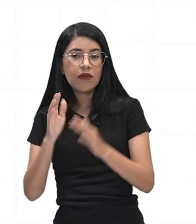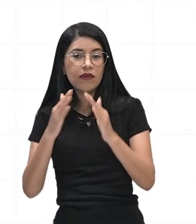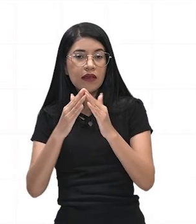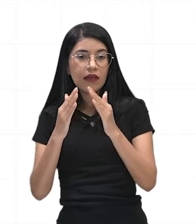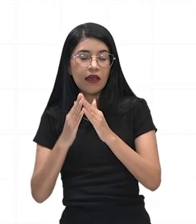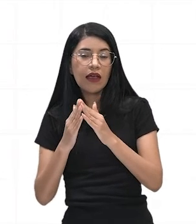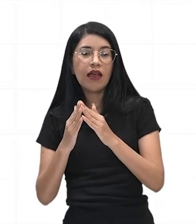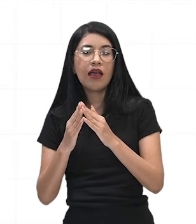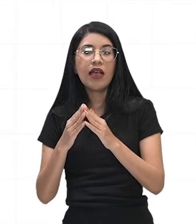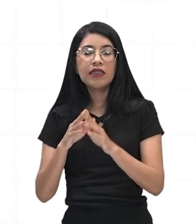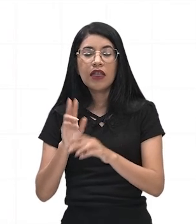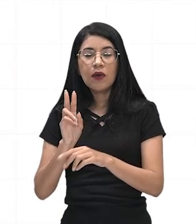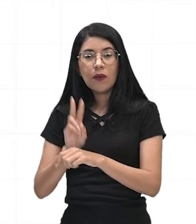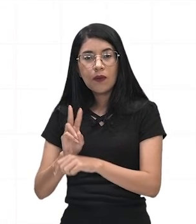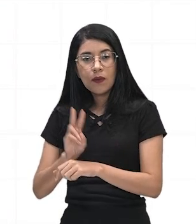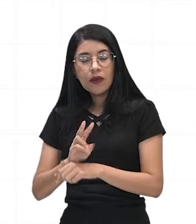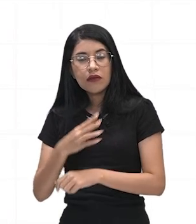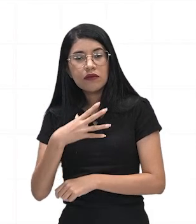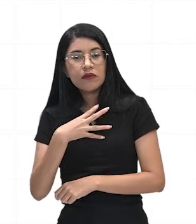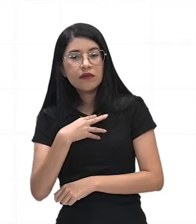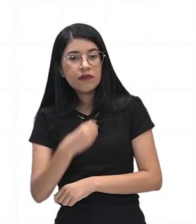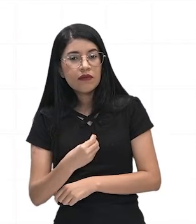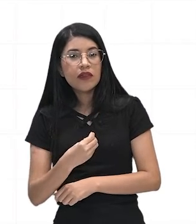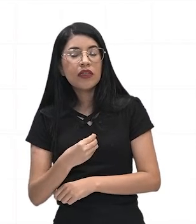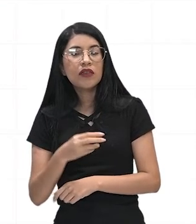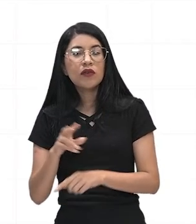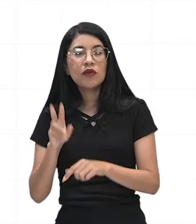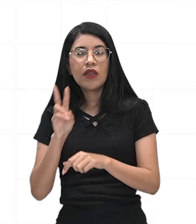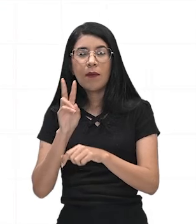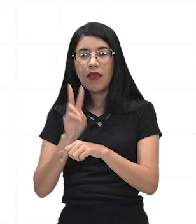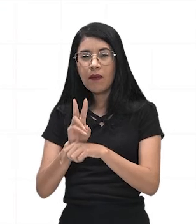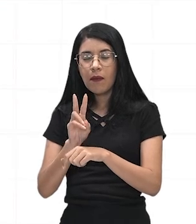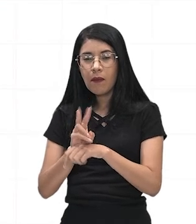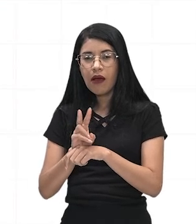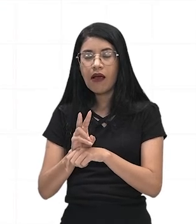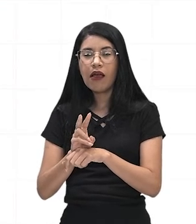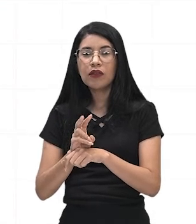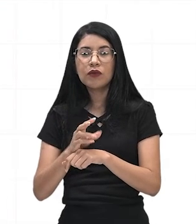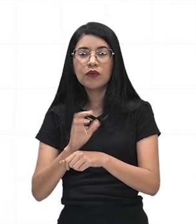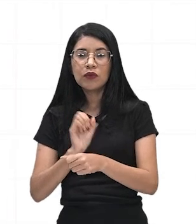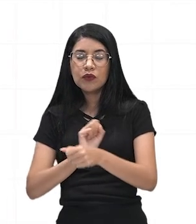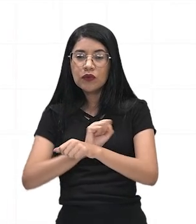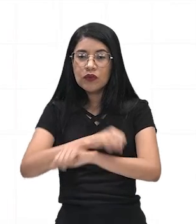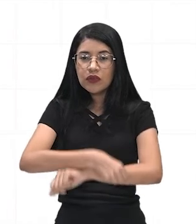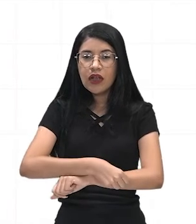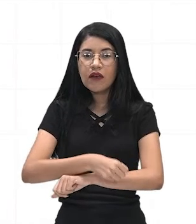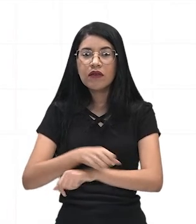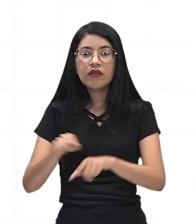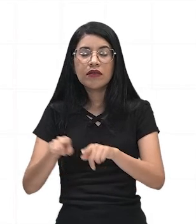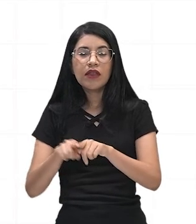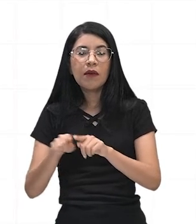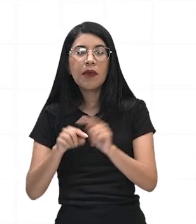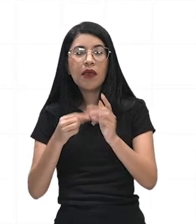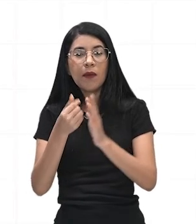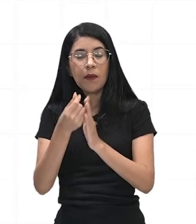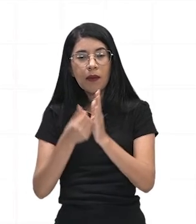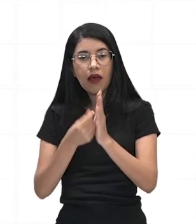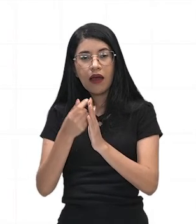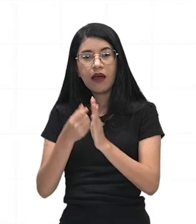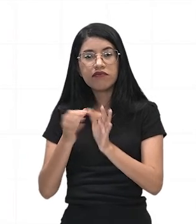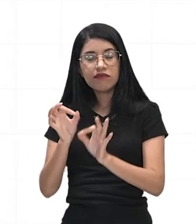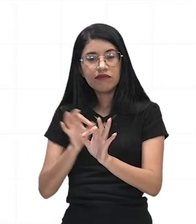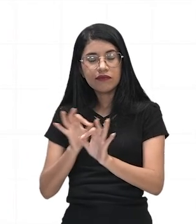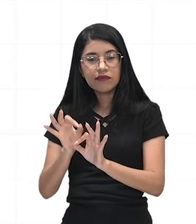casa, cuidado dos filhos, supervisão dos escravos e gerenciamento das finanças